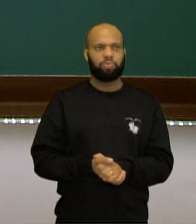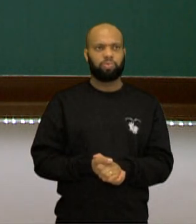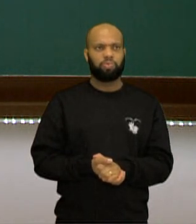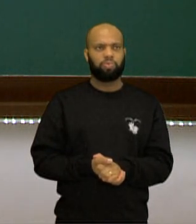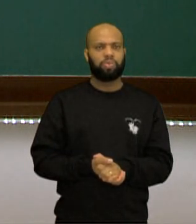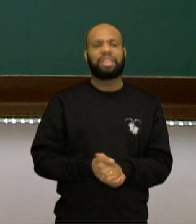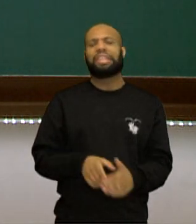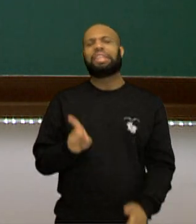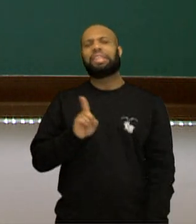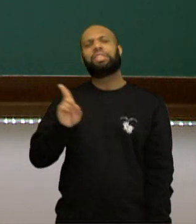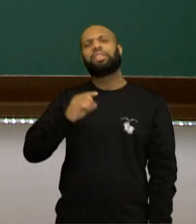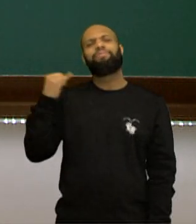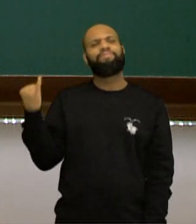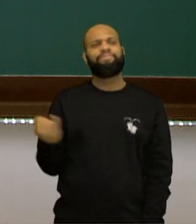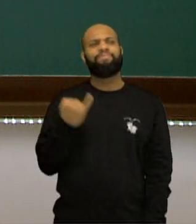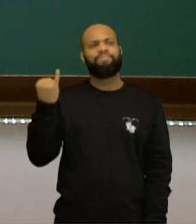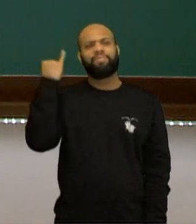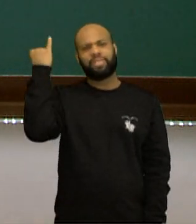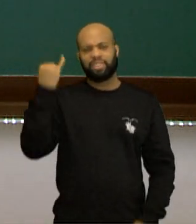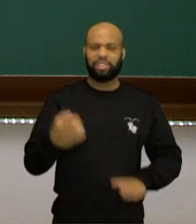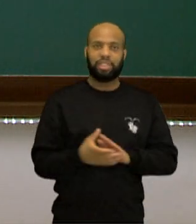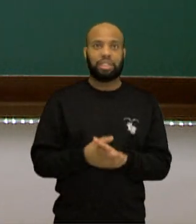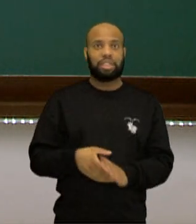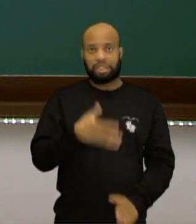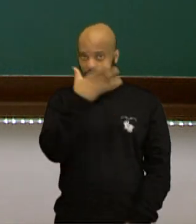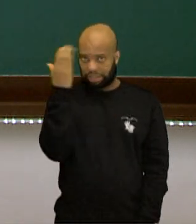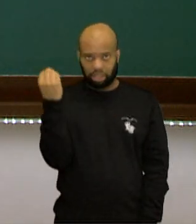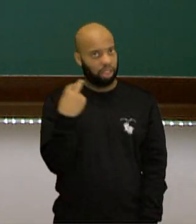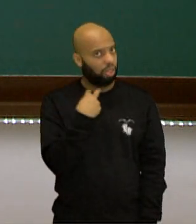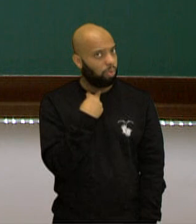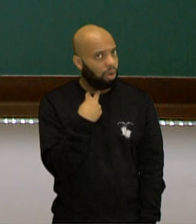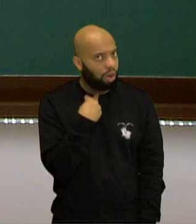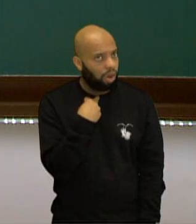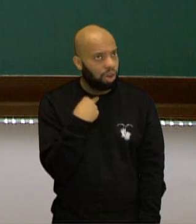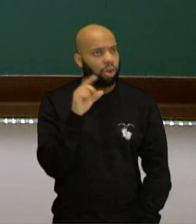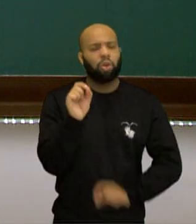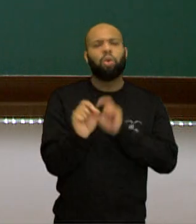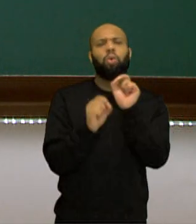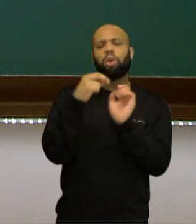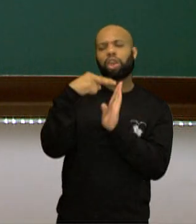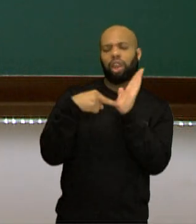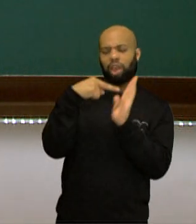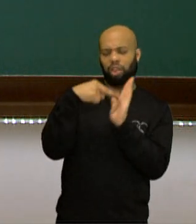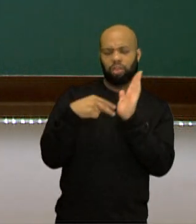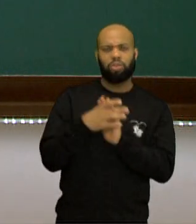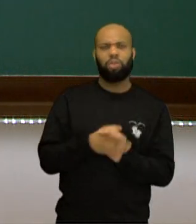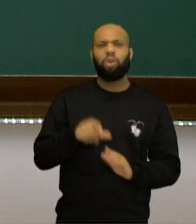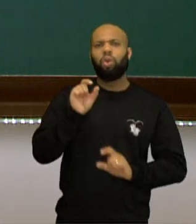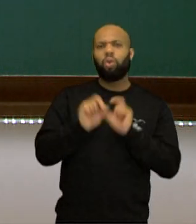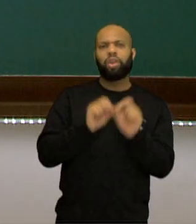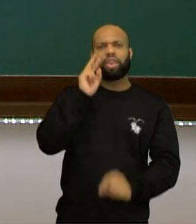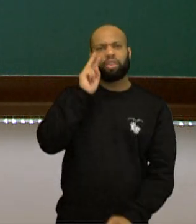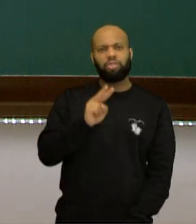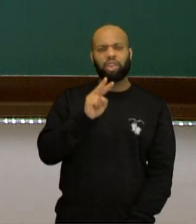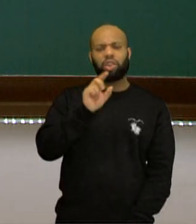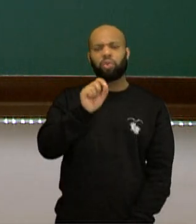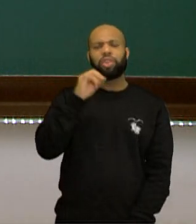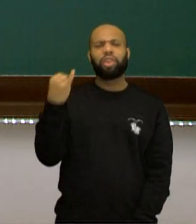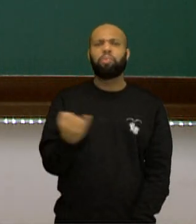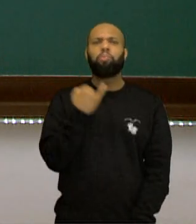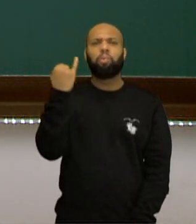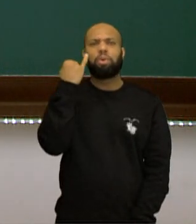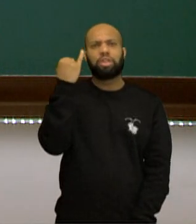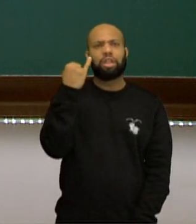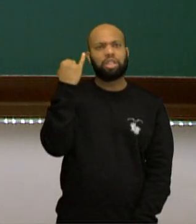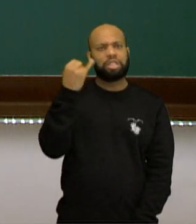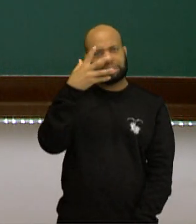Isso é muito importante. Eu não posso esquecer o que será que ele está lendo, o que será que ele está vendo, o que é tão importante que a gente não